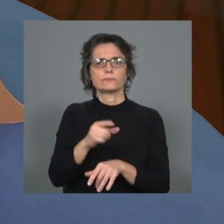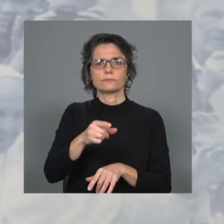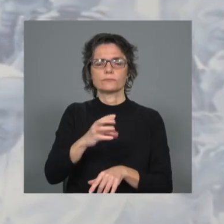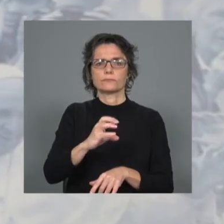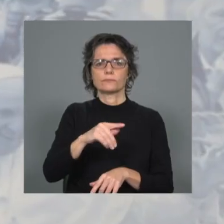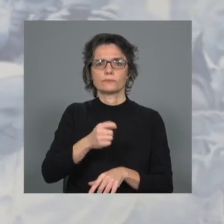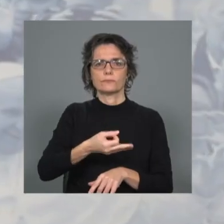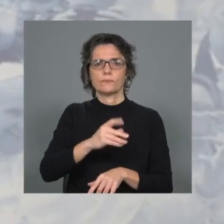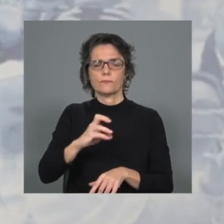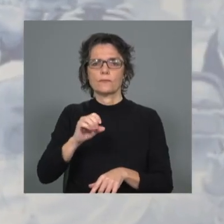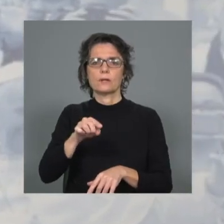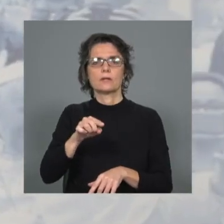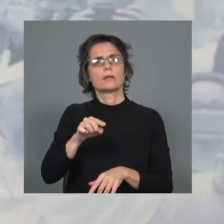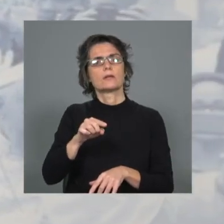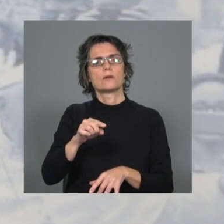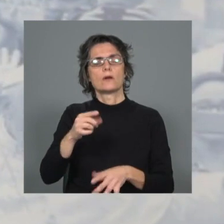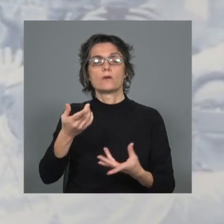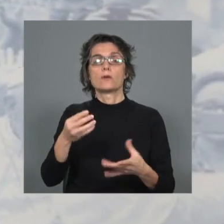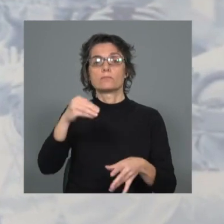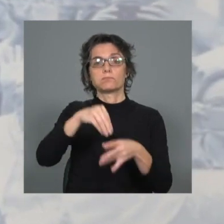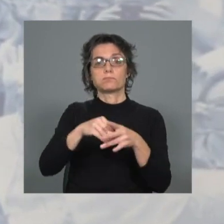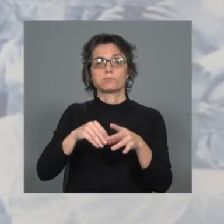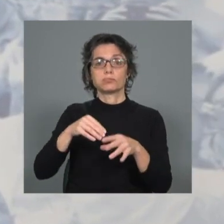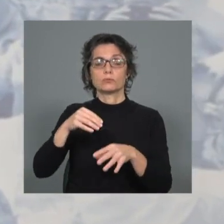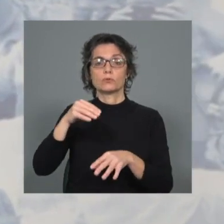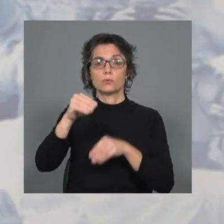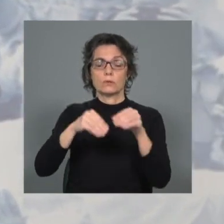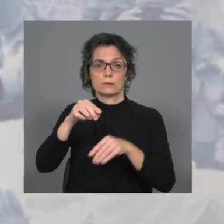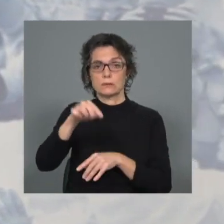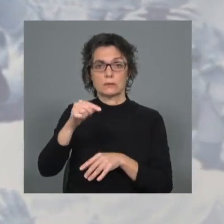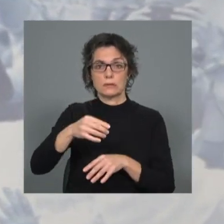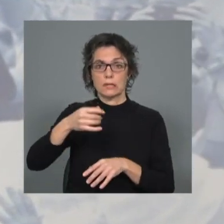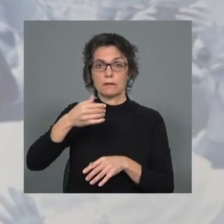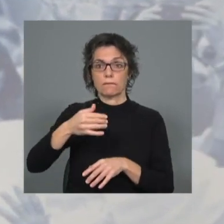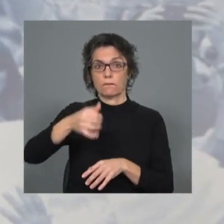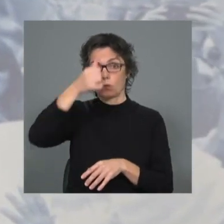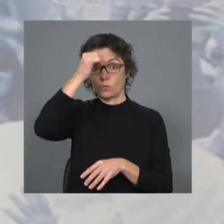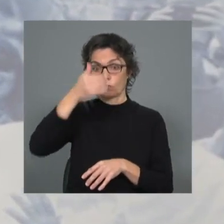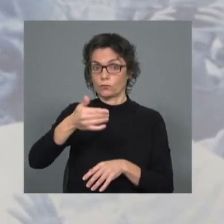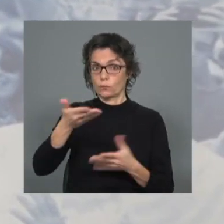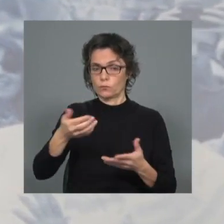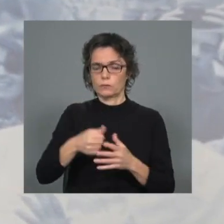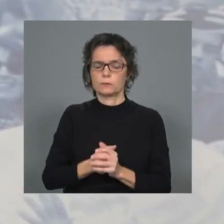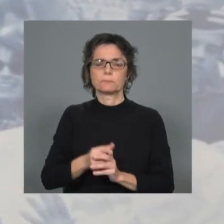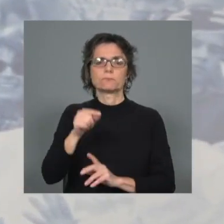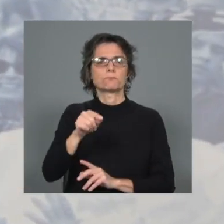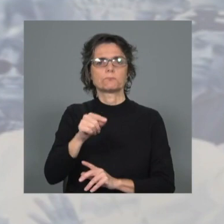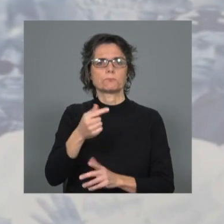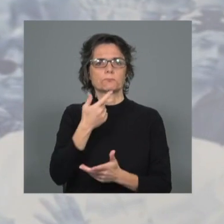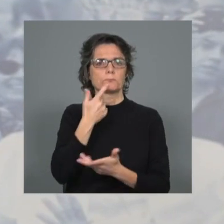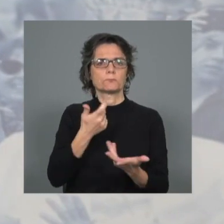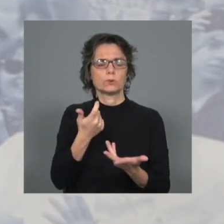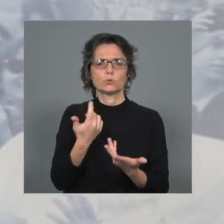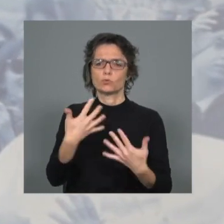eleições legislativas, neste domingo que está para chegar. Que sinal é este da integração